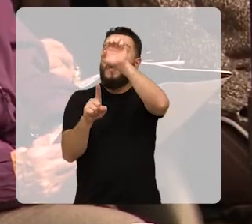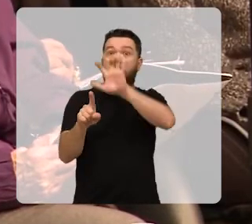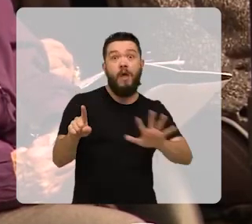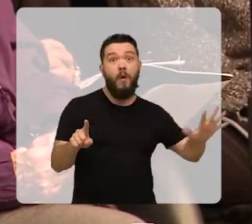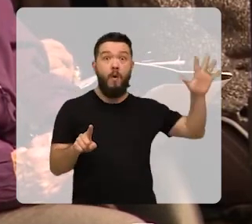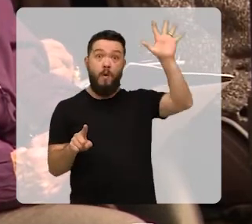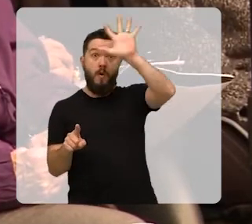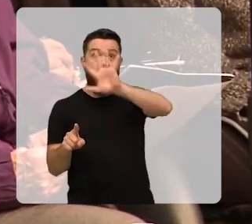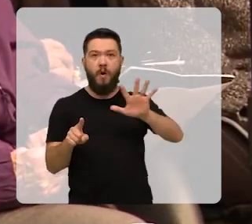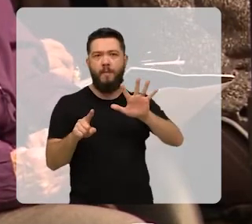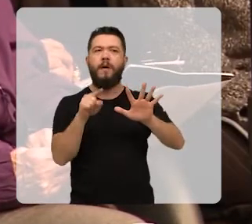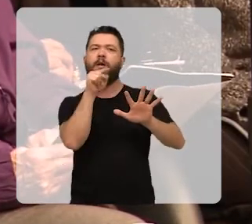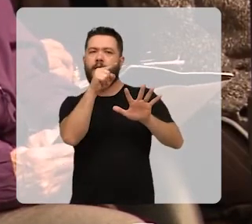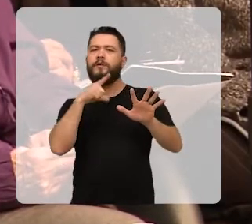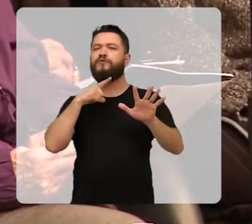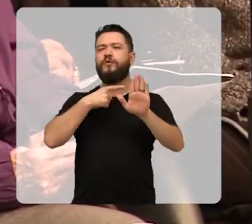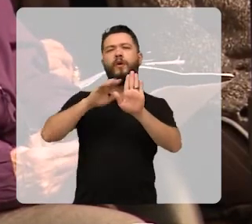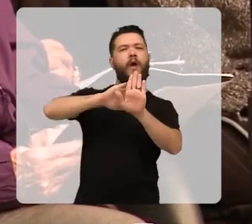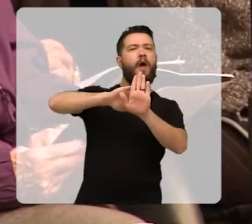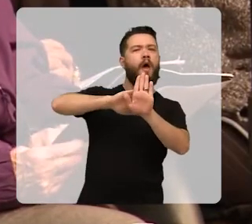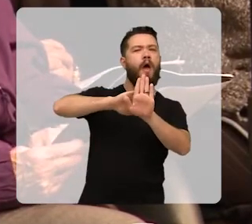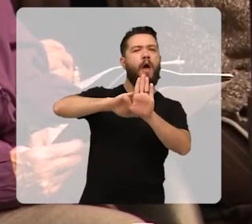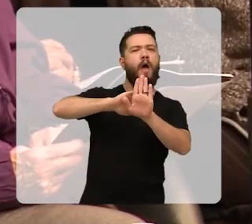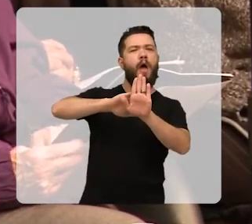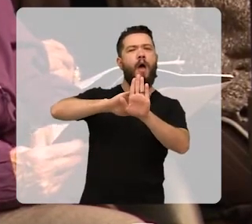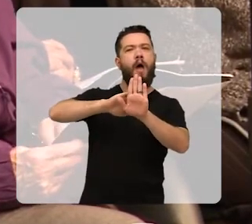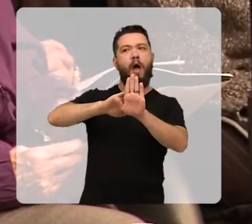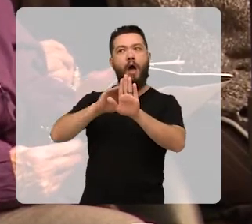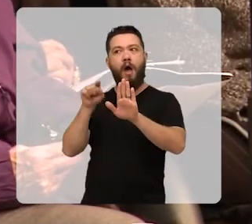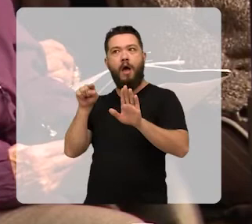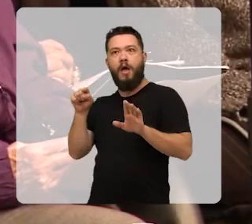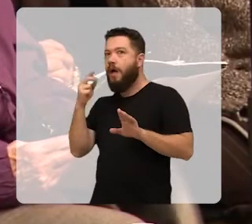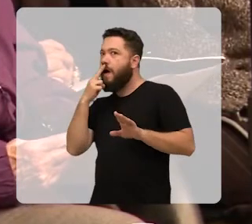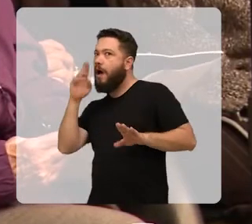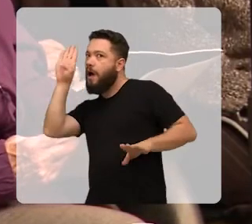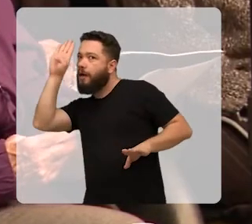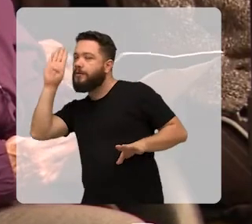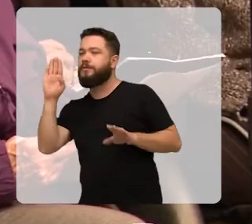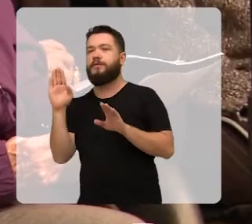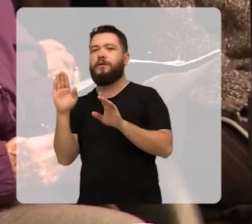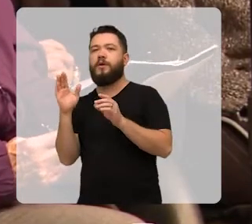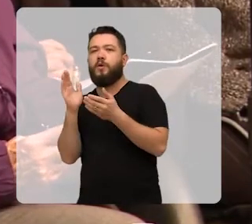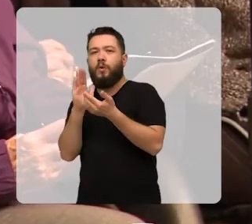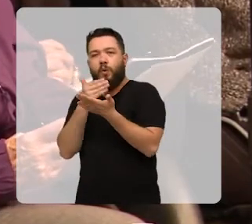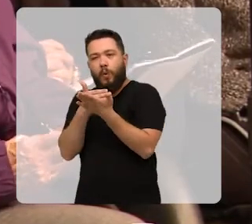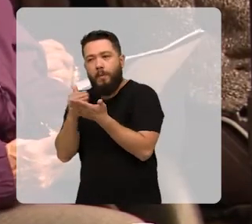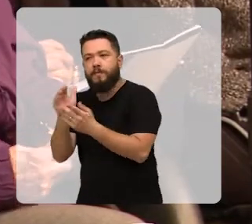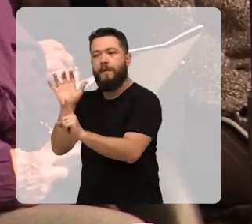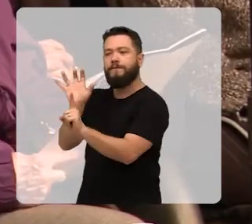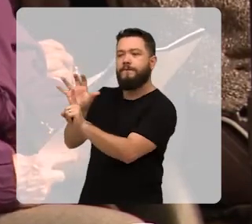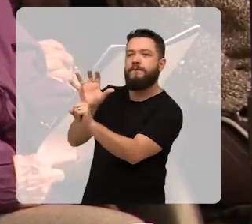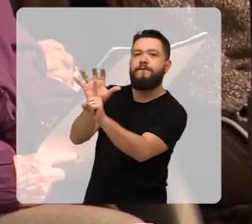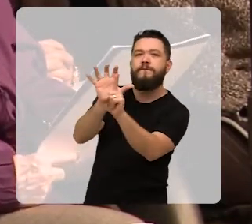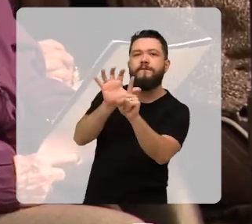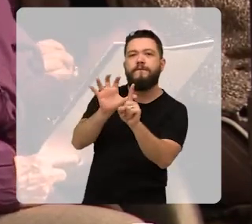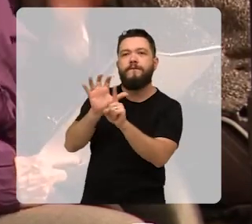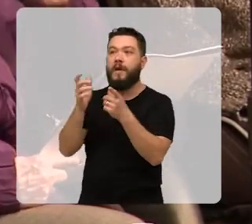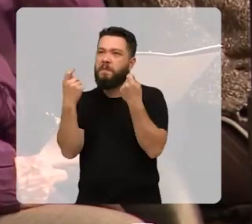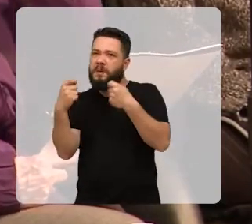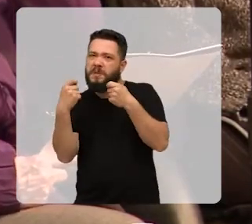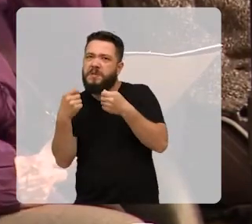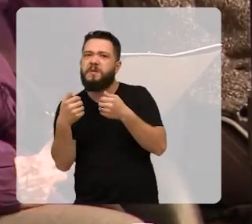para Hitler convencer os alemães. Se livrasse dos judeus, tudo seria resolvido.